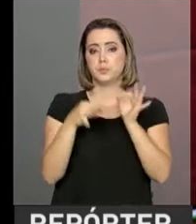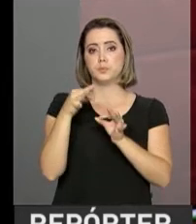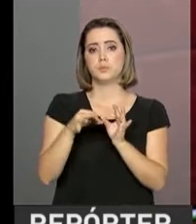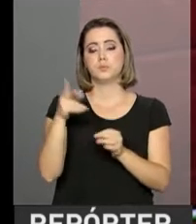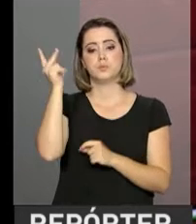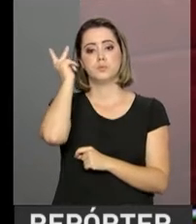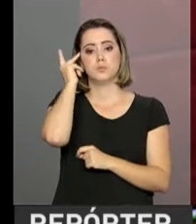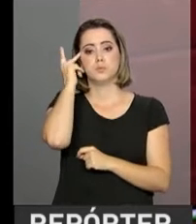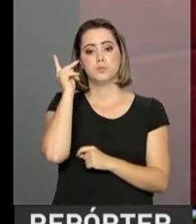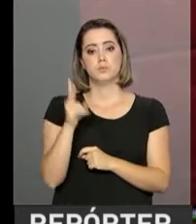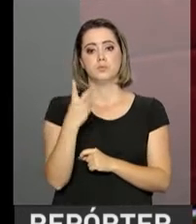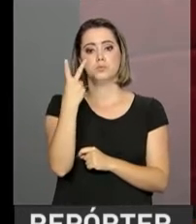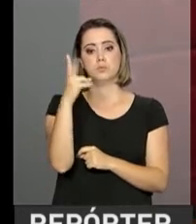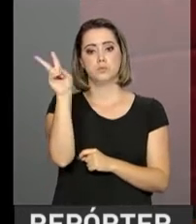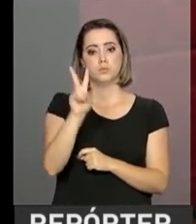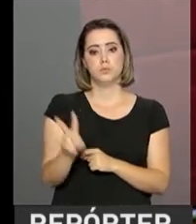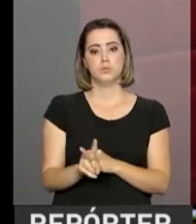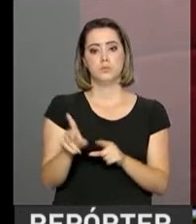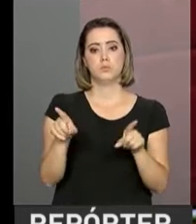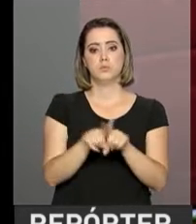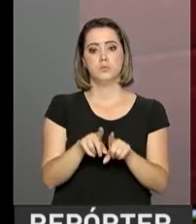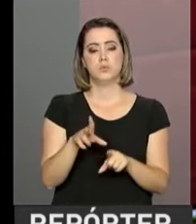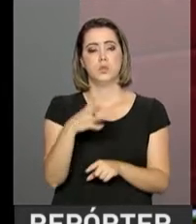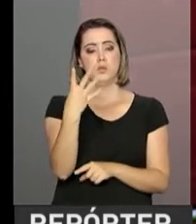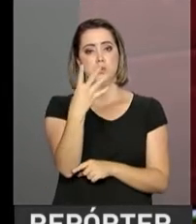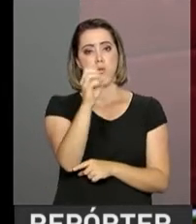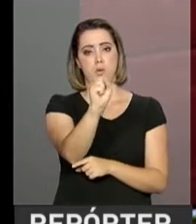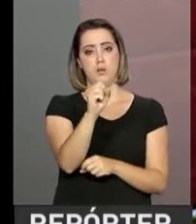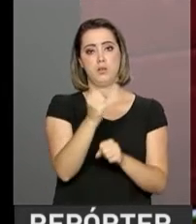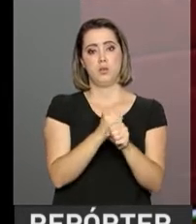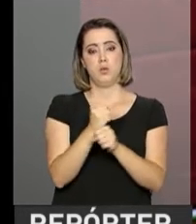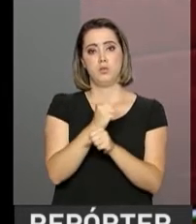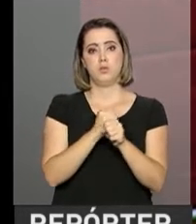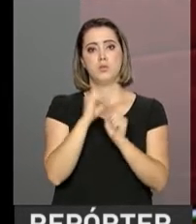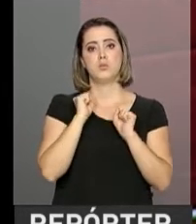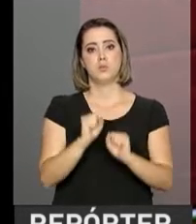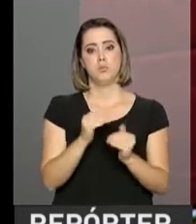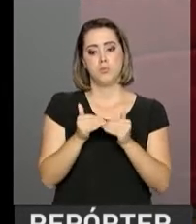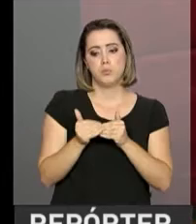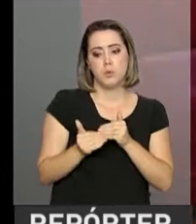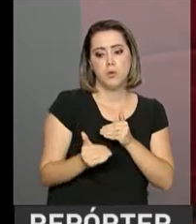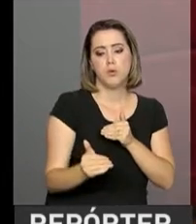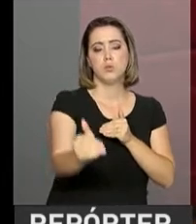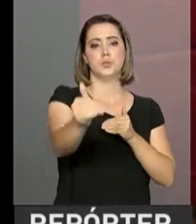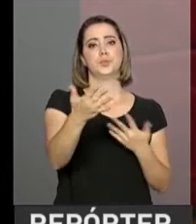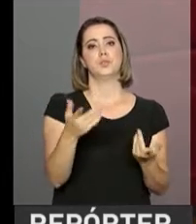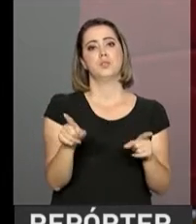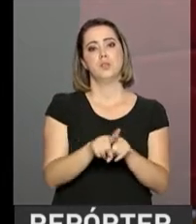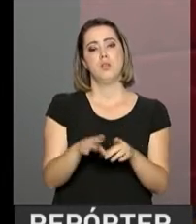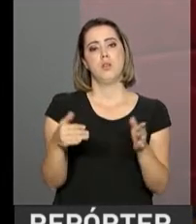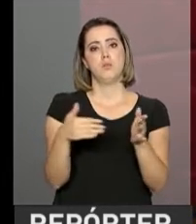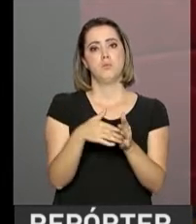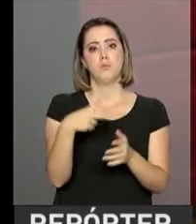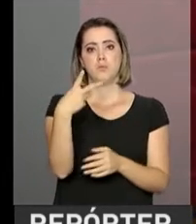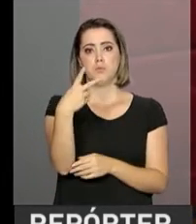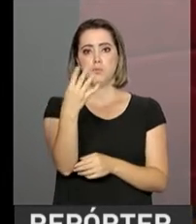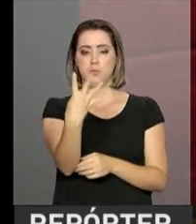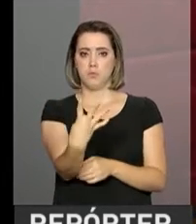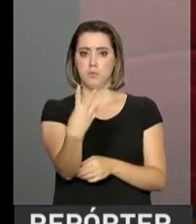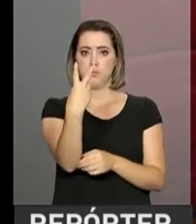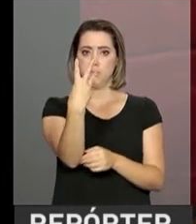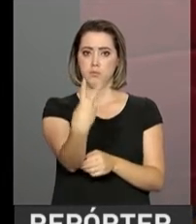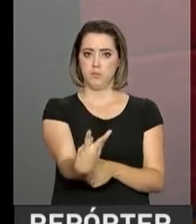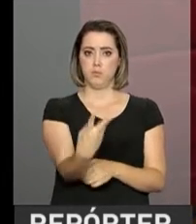Estado de São Paulo por duas vezes. Ele tem 48 anos e pode permanecer no STF até